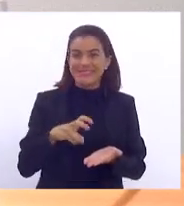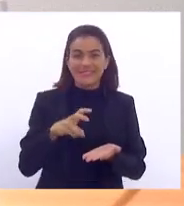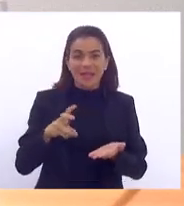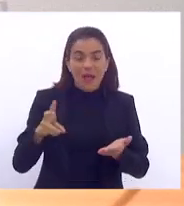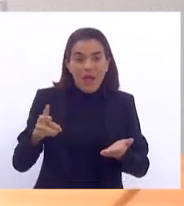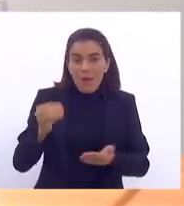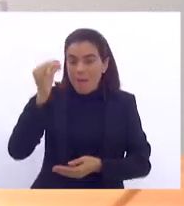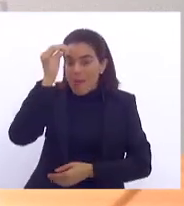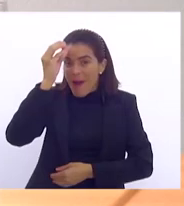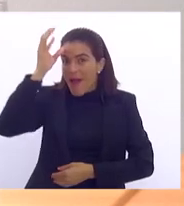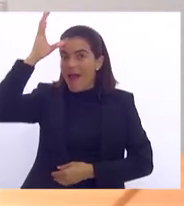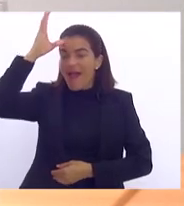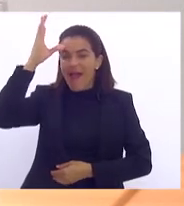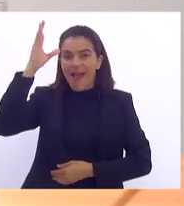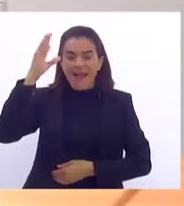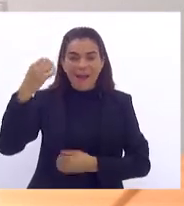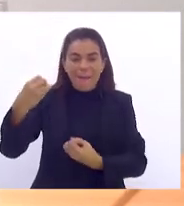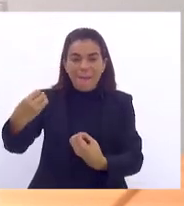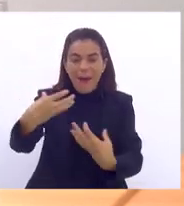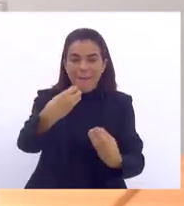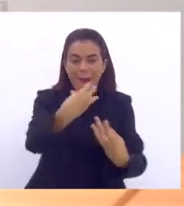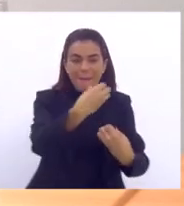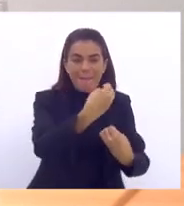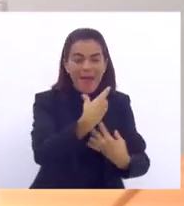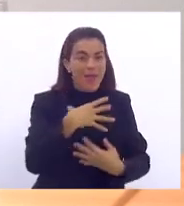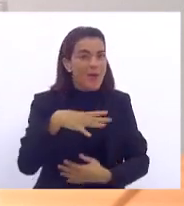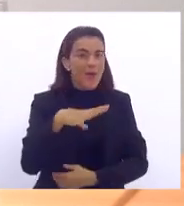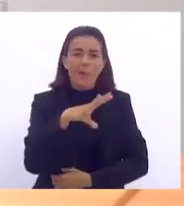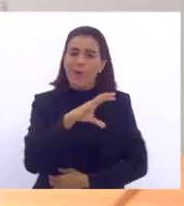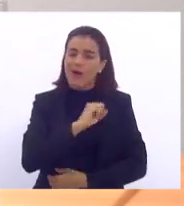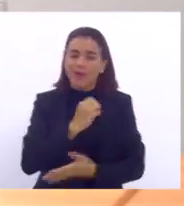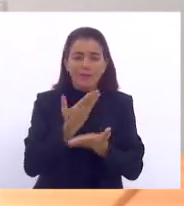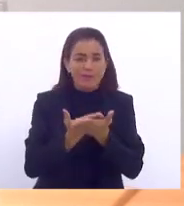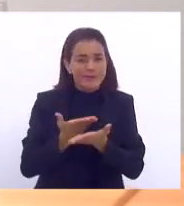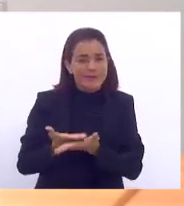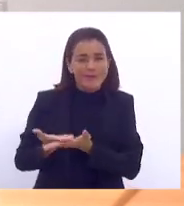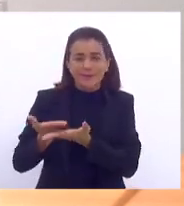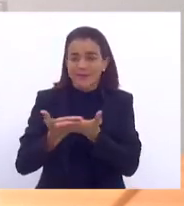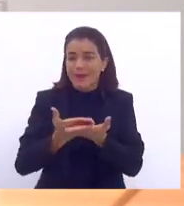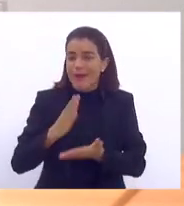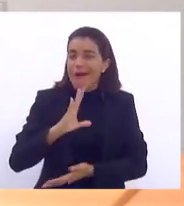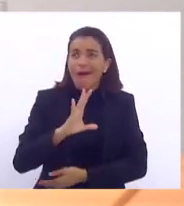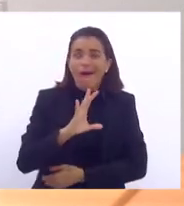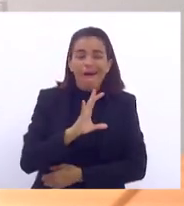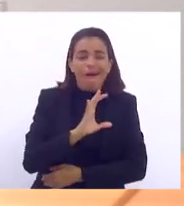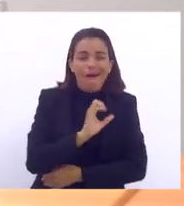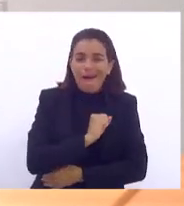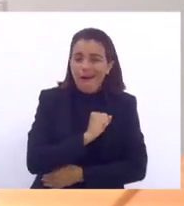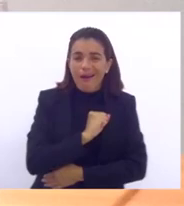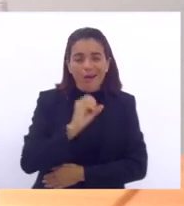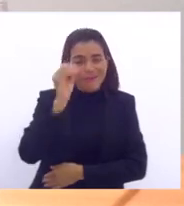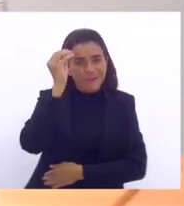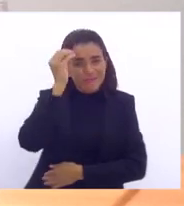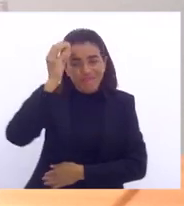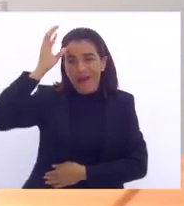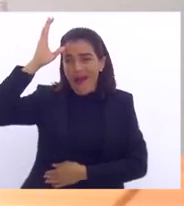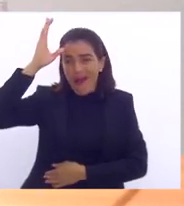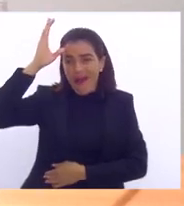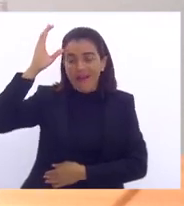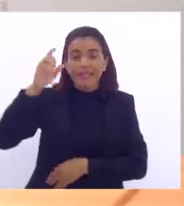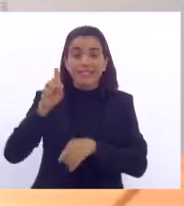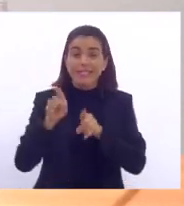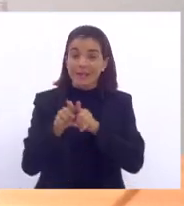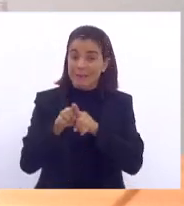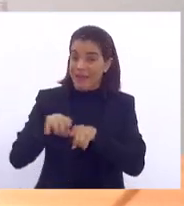o nosso conhecimento disseminar o conhecimento eu sou apaixonada por estudar eu sou apaixonada por conhecimento e o direito